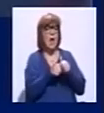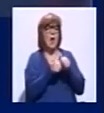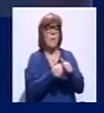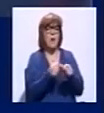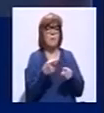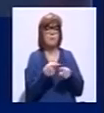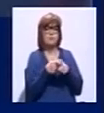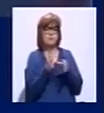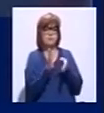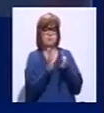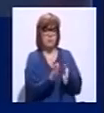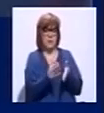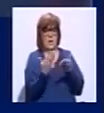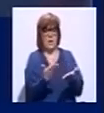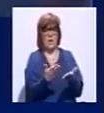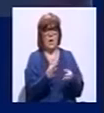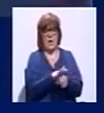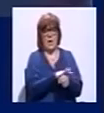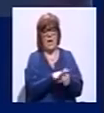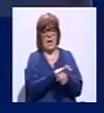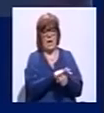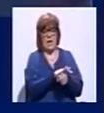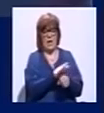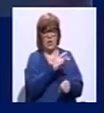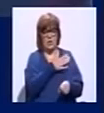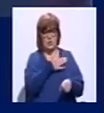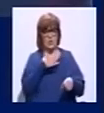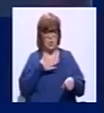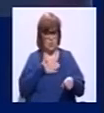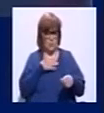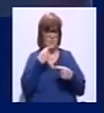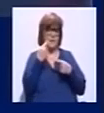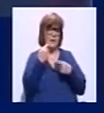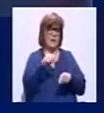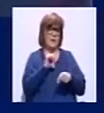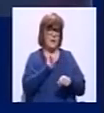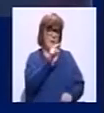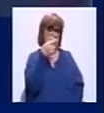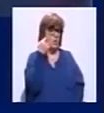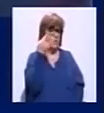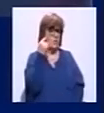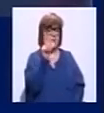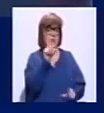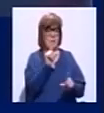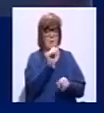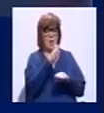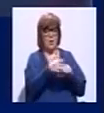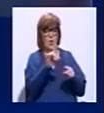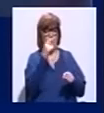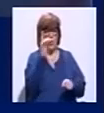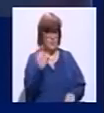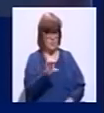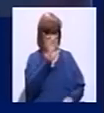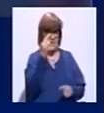necessidades nesse caso da área da área da saúde atendem encontrar a sua experiência que o tamanho que acontece nos outros países